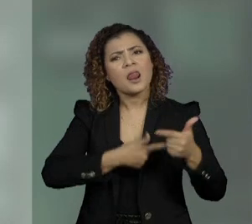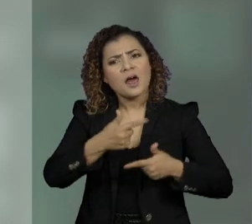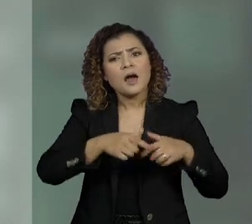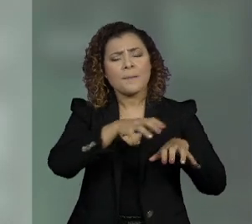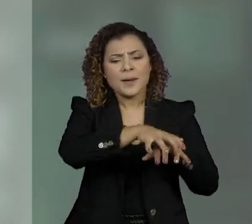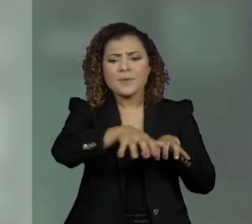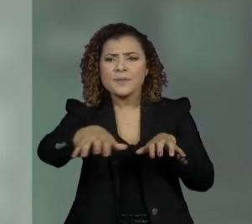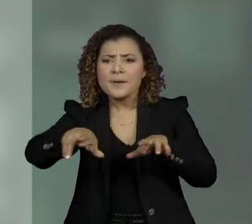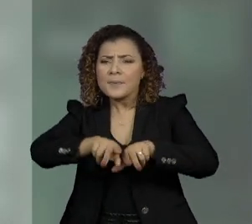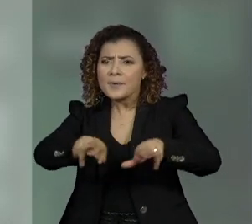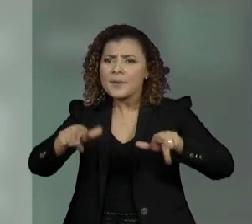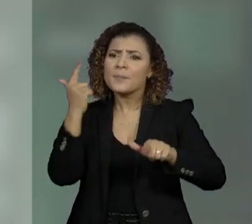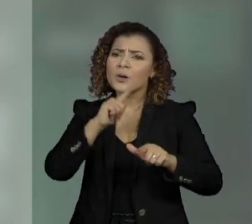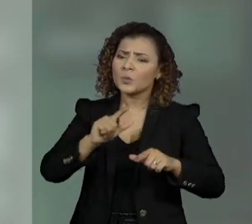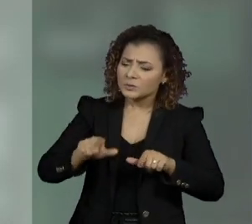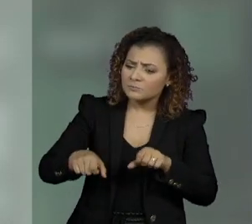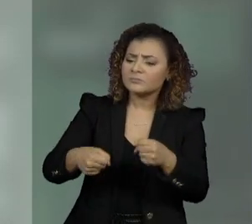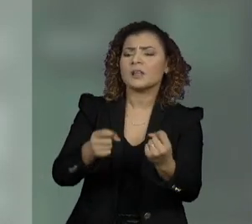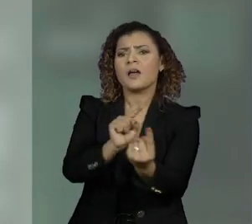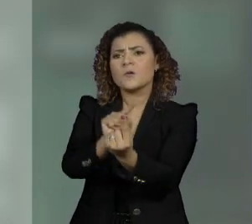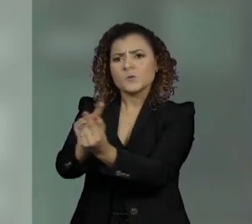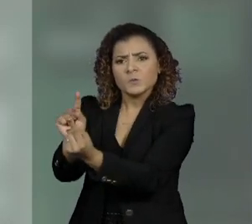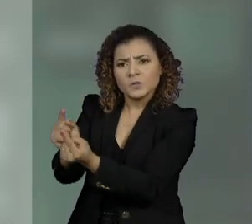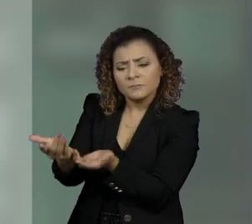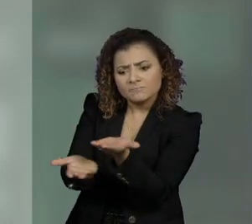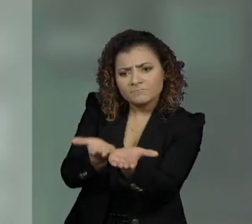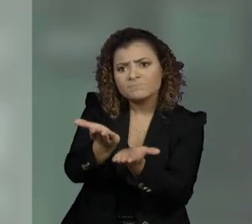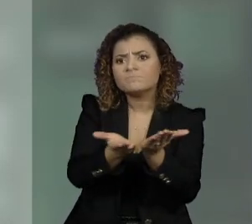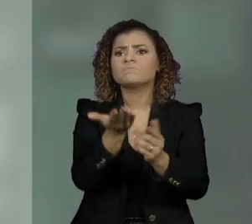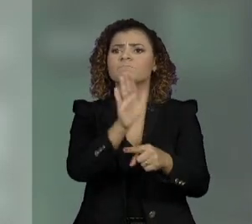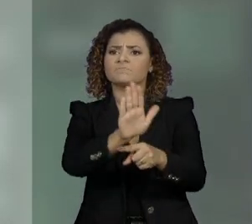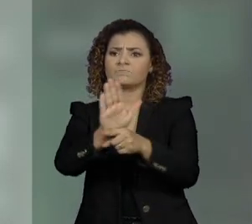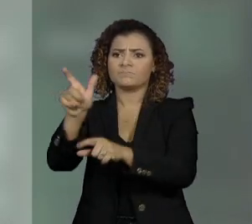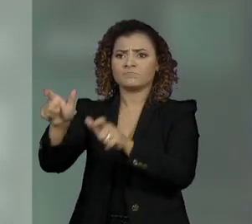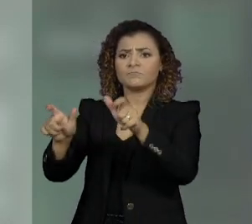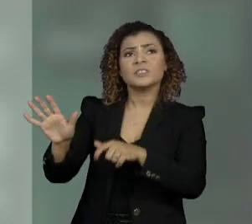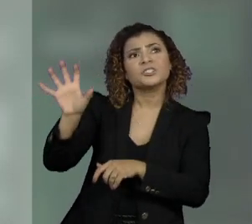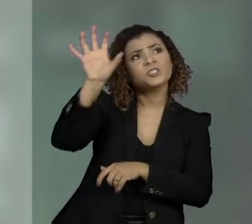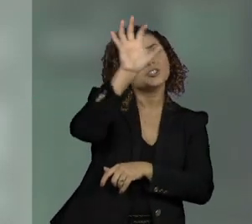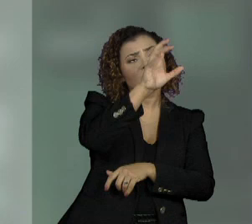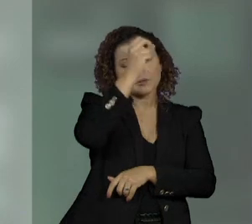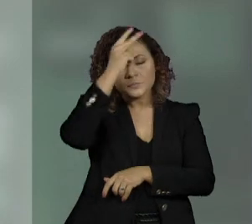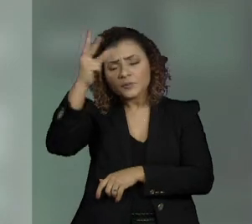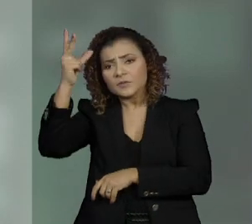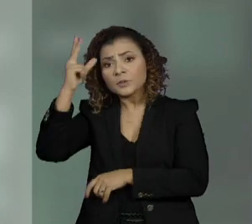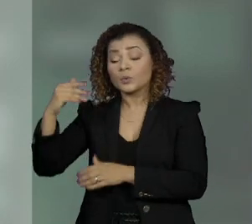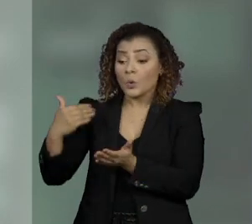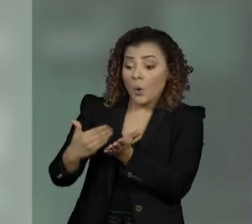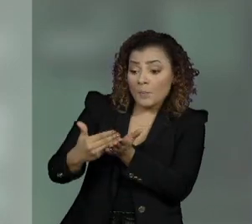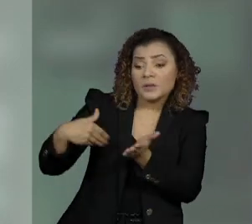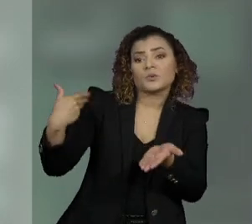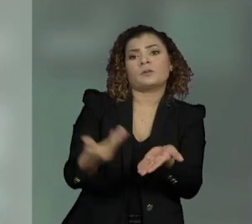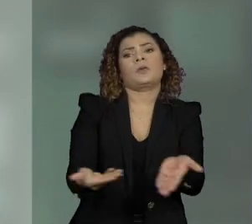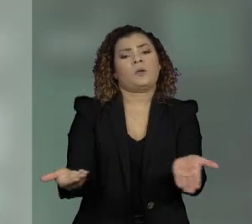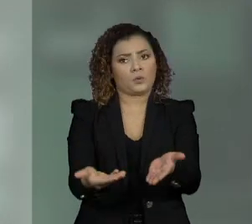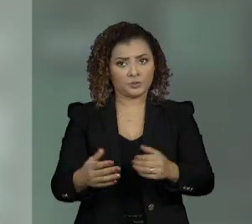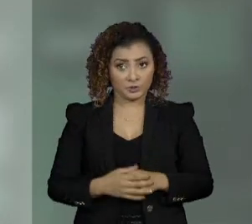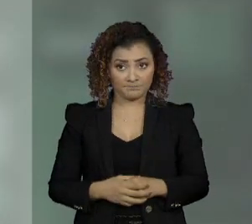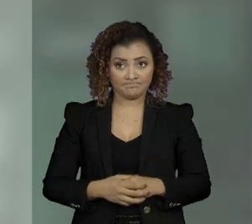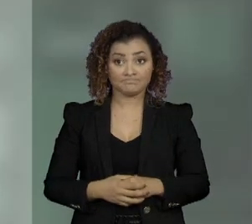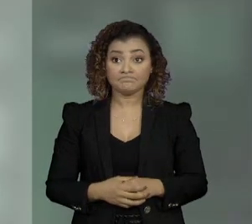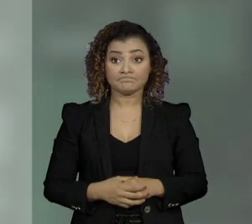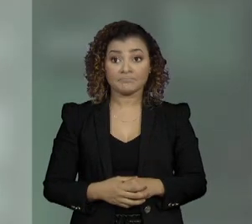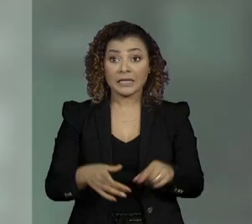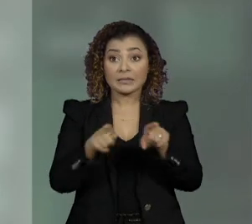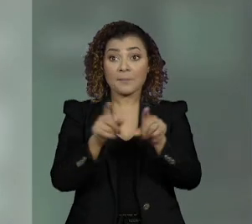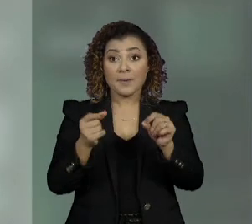diversas frentes para garantir a assistência necessária para todos os estados e municípios desde o início da pandemia. Disse ainda que,